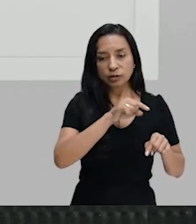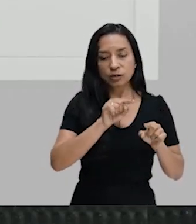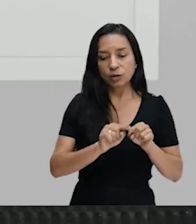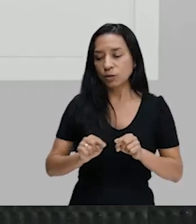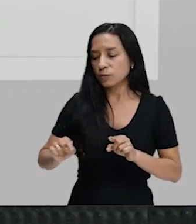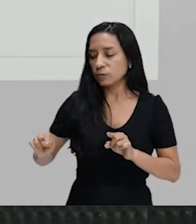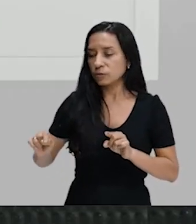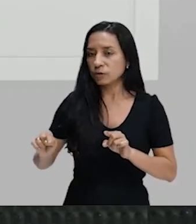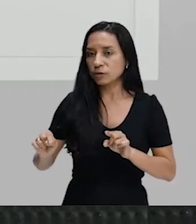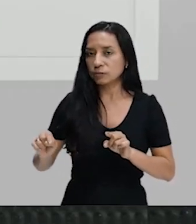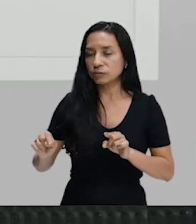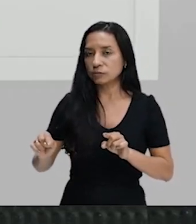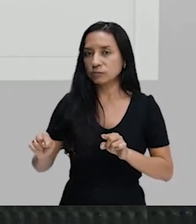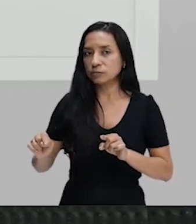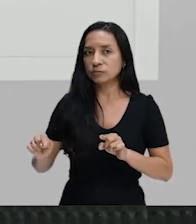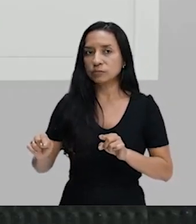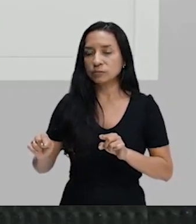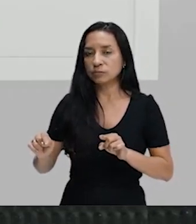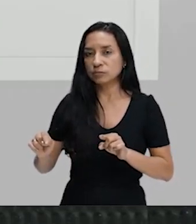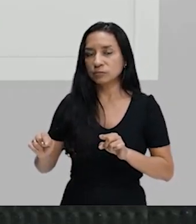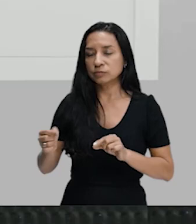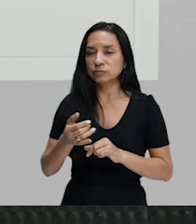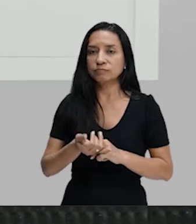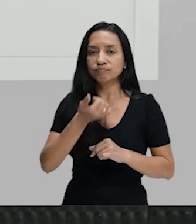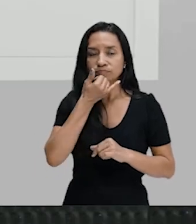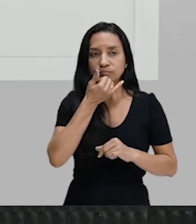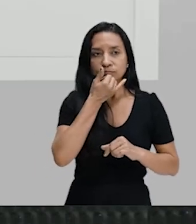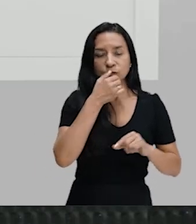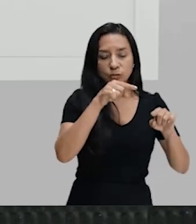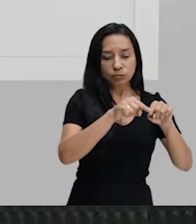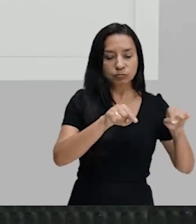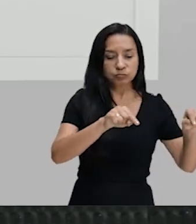meio do caminho, ele vai realizar